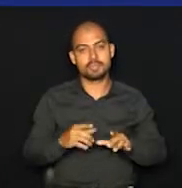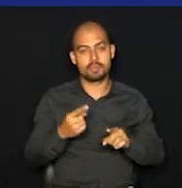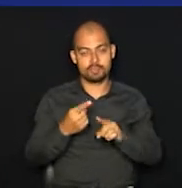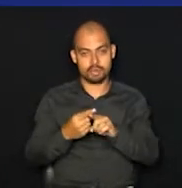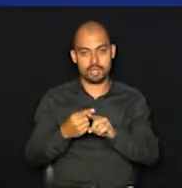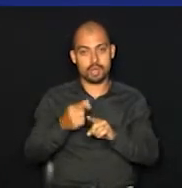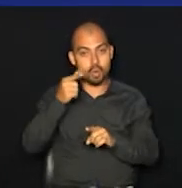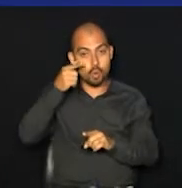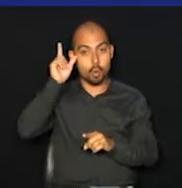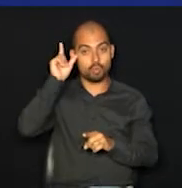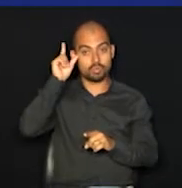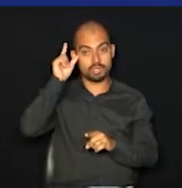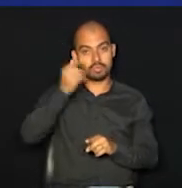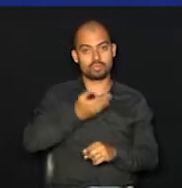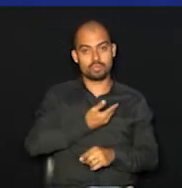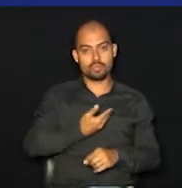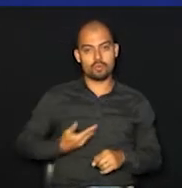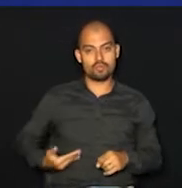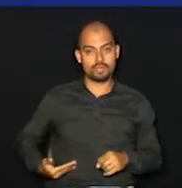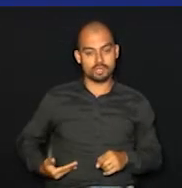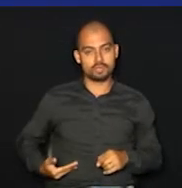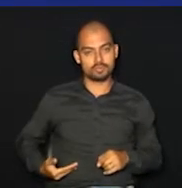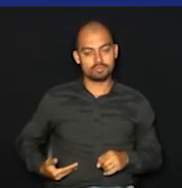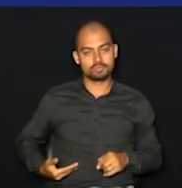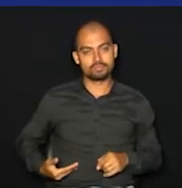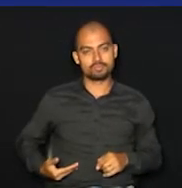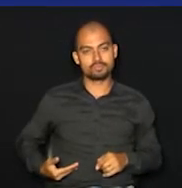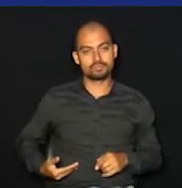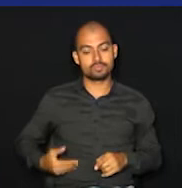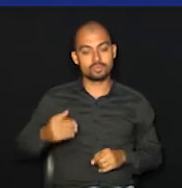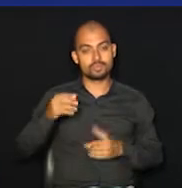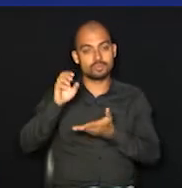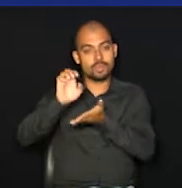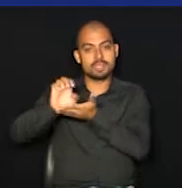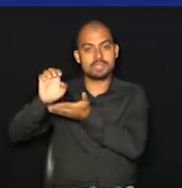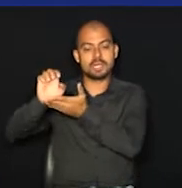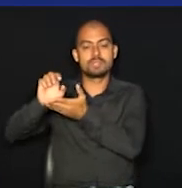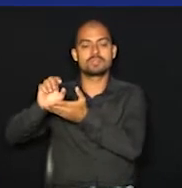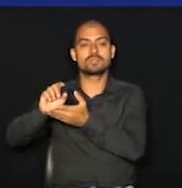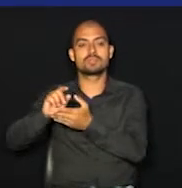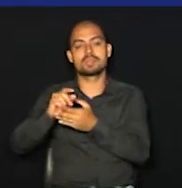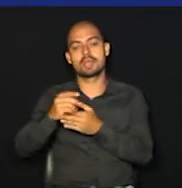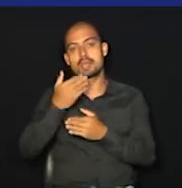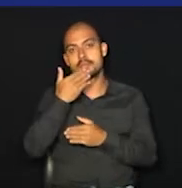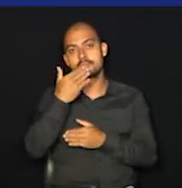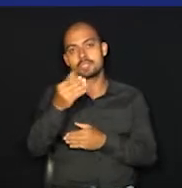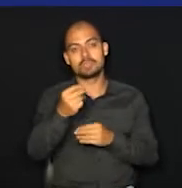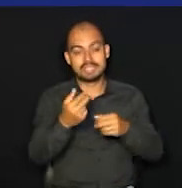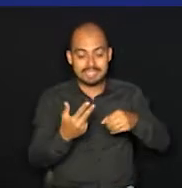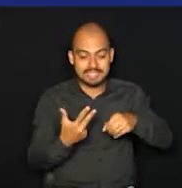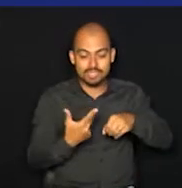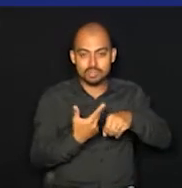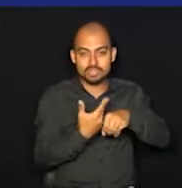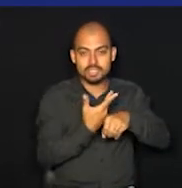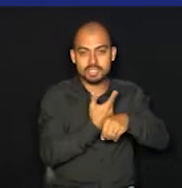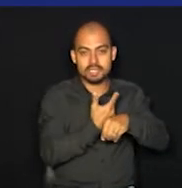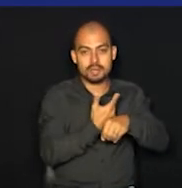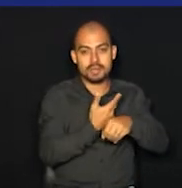estado, o governador, falou para suspender cirurgia eletiva e bloquear